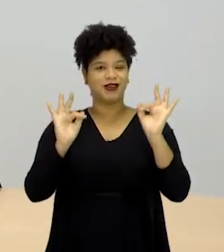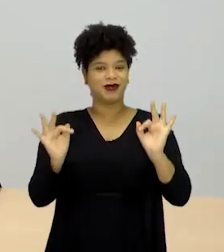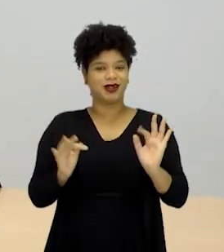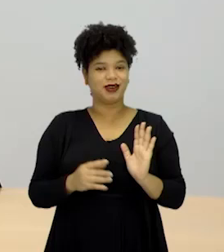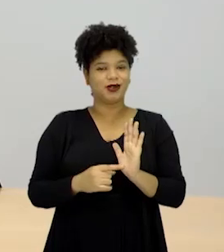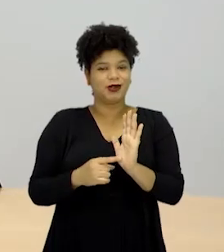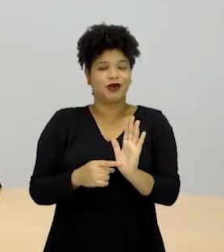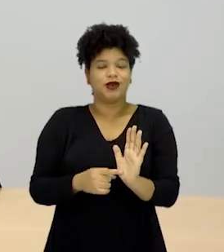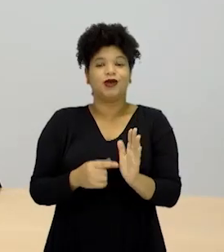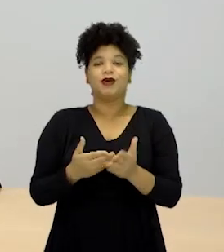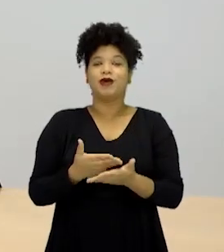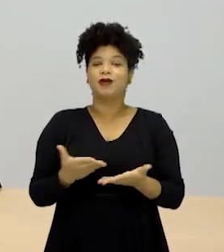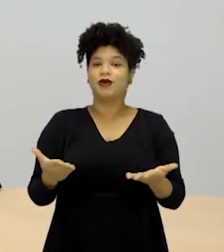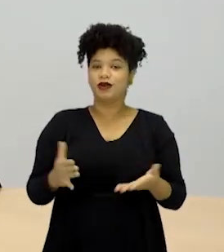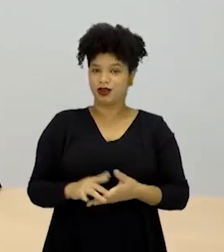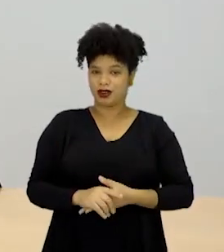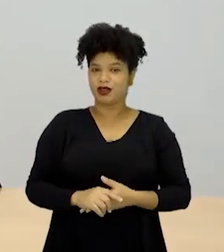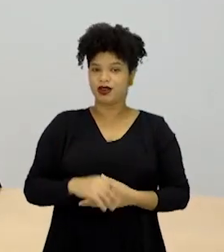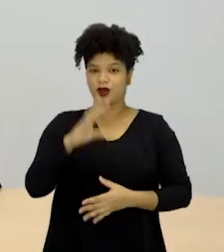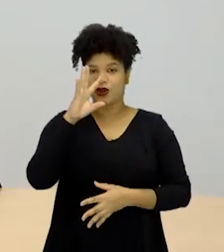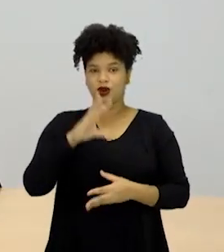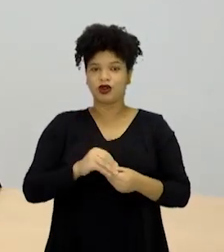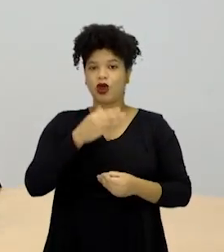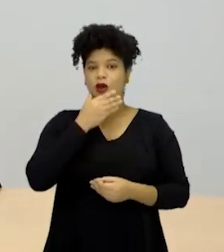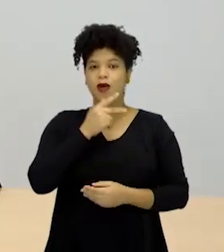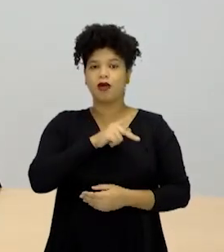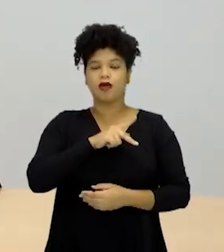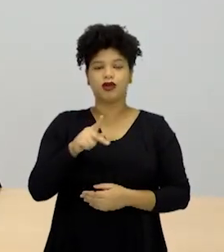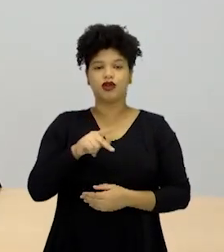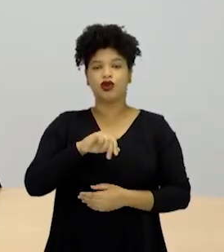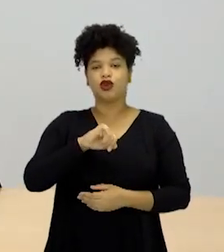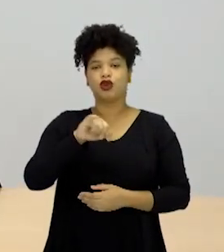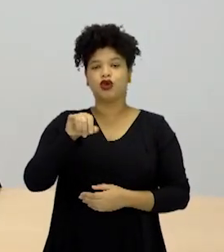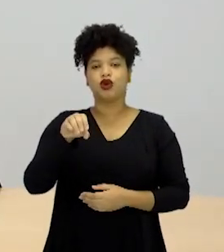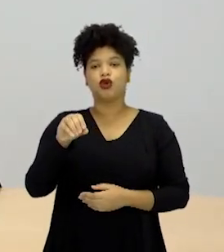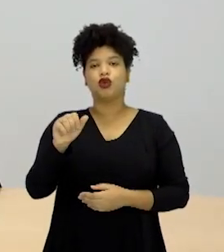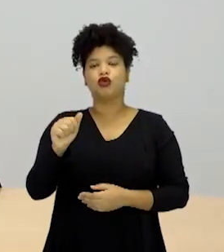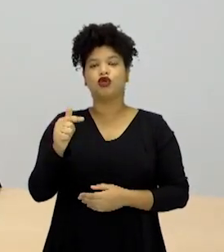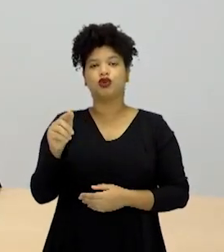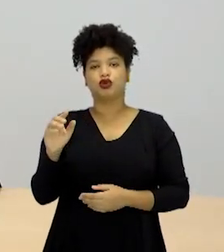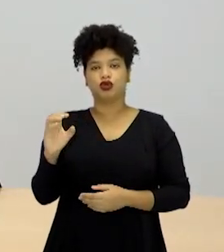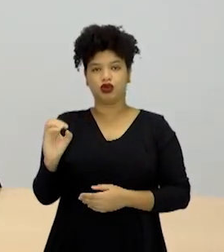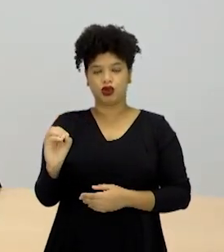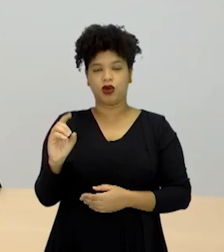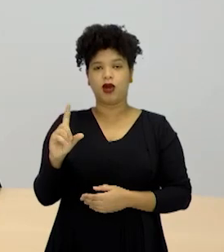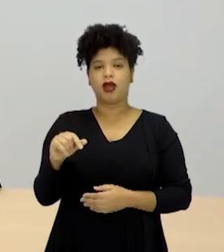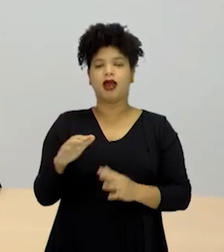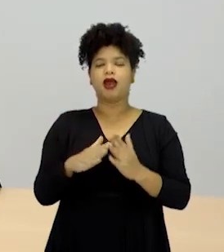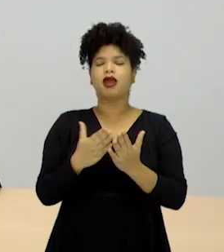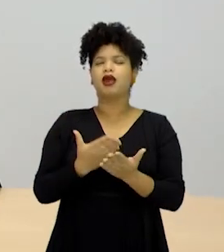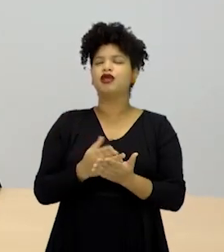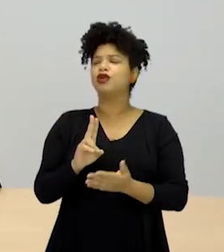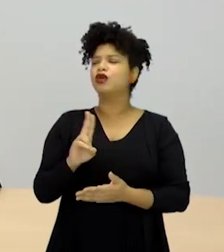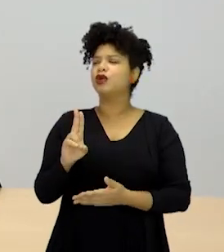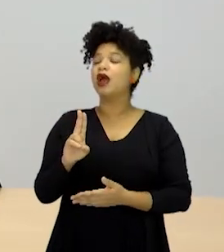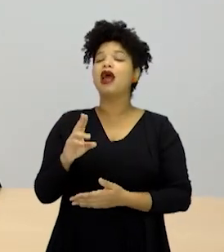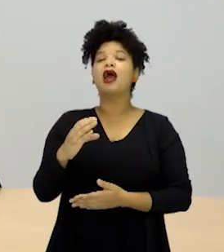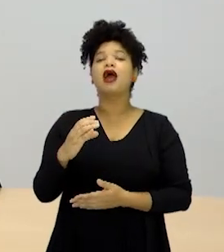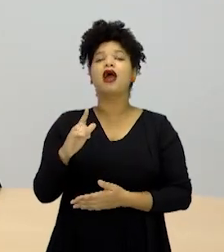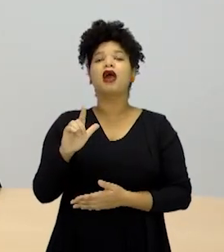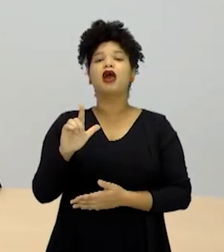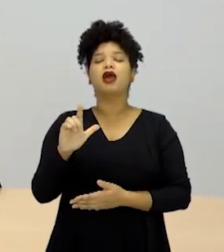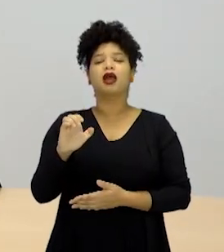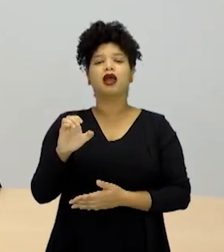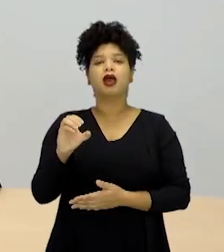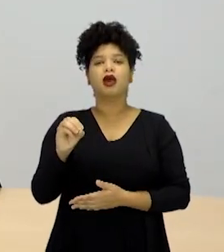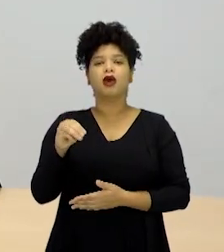mostrar para vocês um resultado que o professor João Paulo mandou para a gente. Ele é aqui da escola Cleomar de